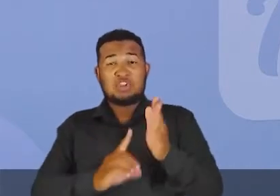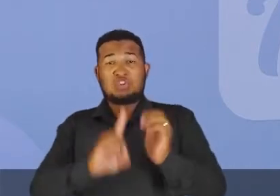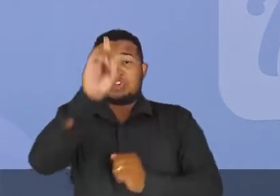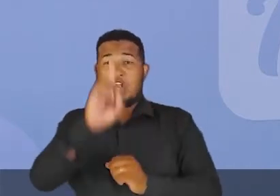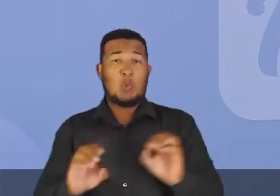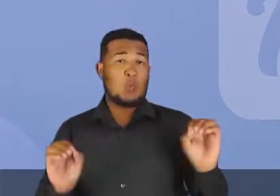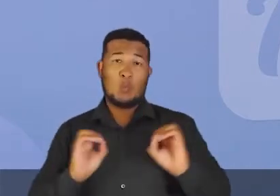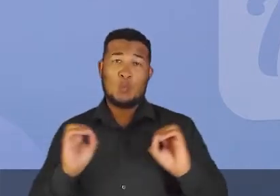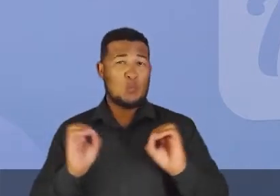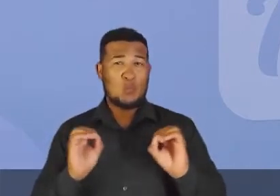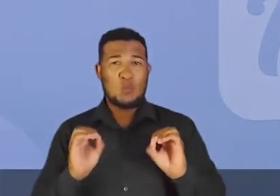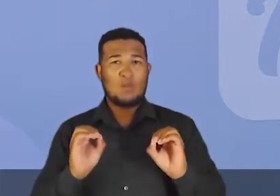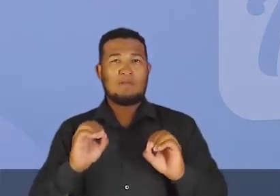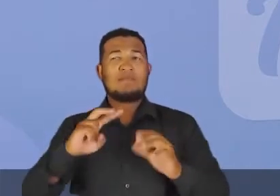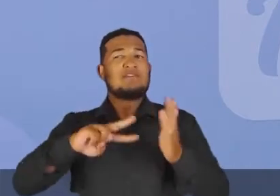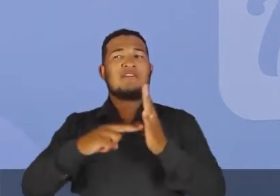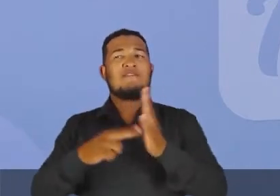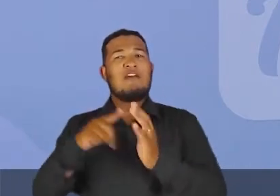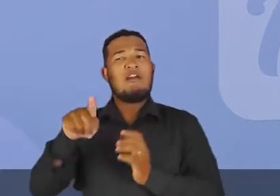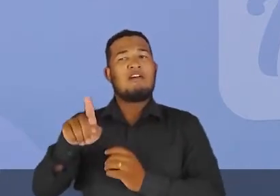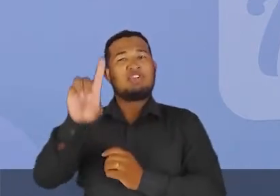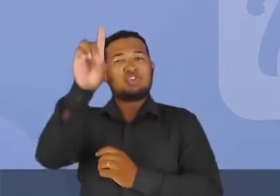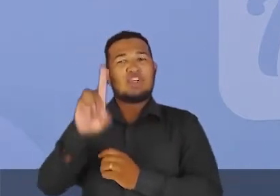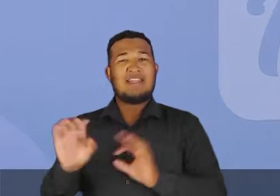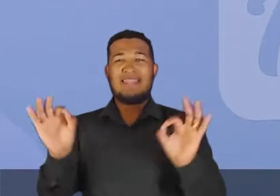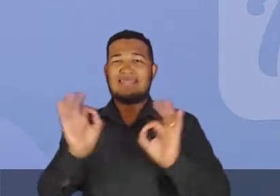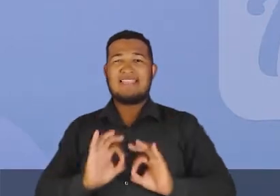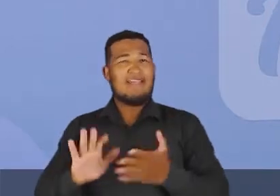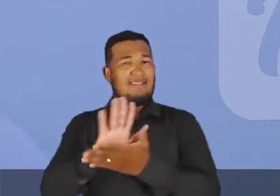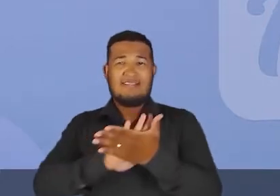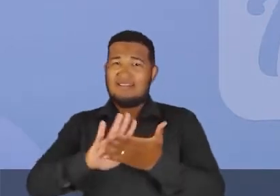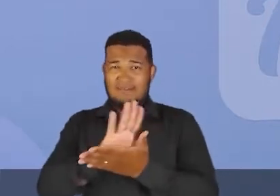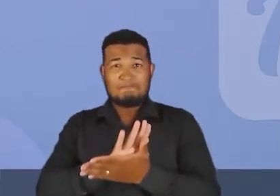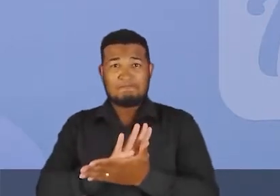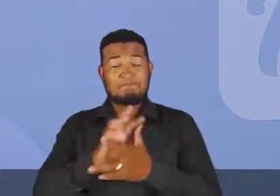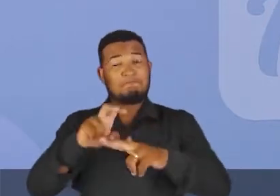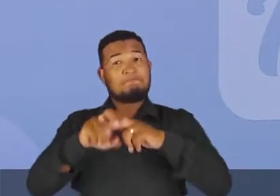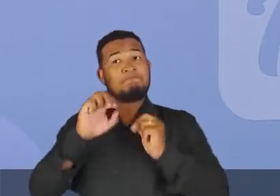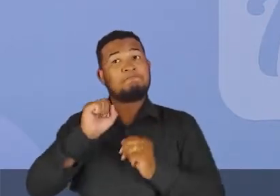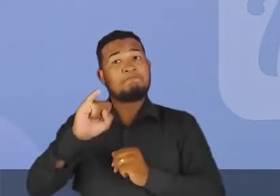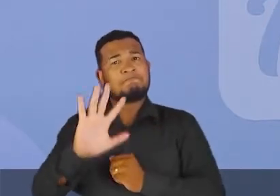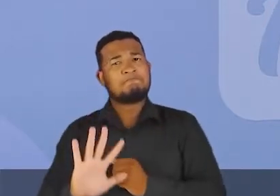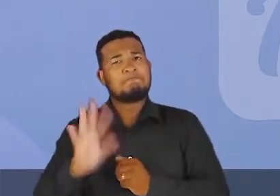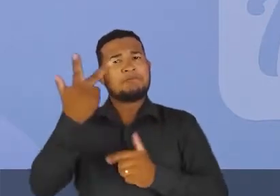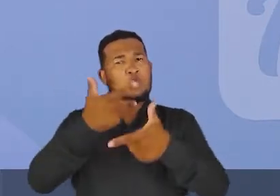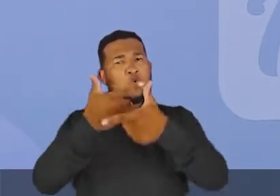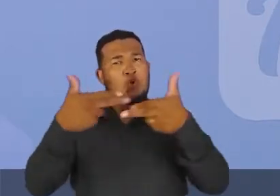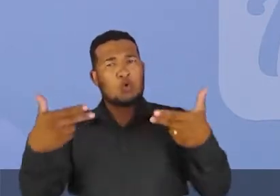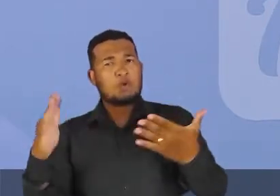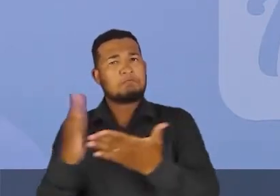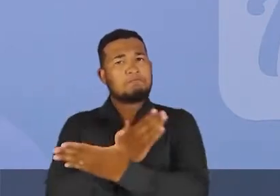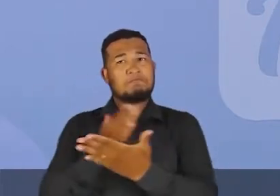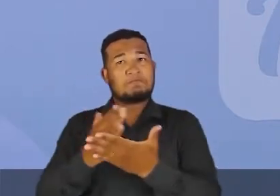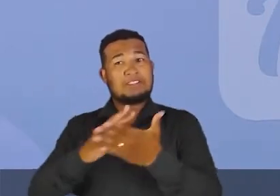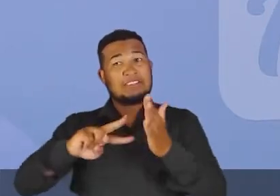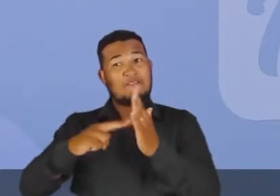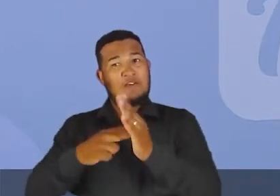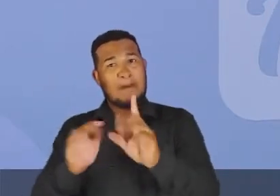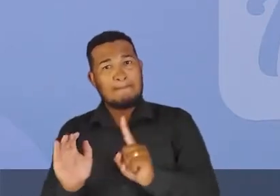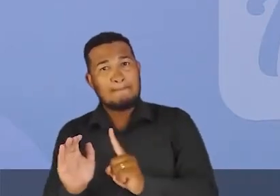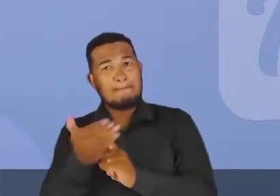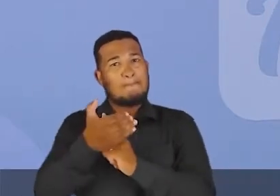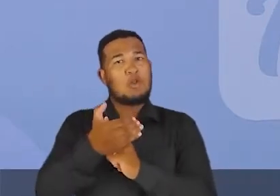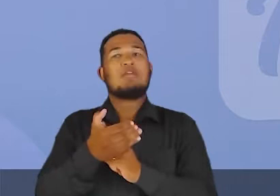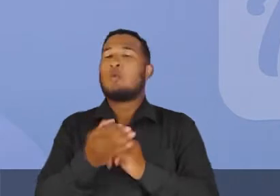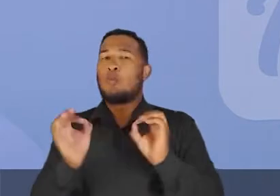tá? Eles não eram cidadãos de direito. Então, se alguma coisa acontecesse, eles não tinham proteção. Se uma